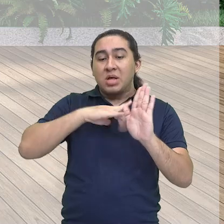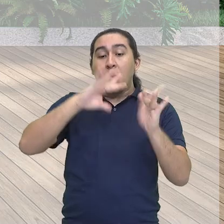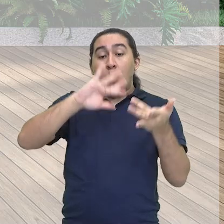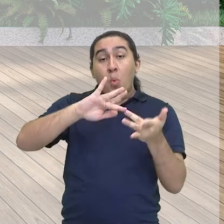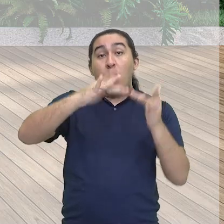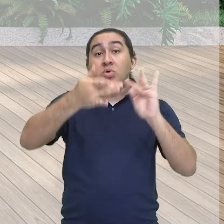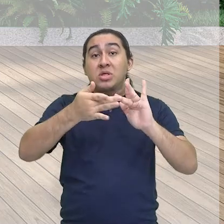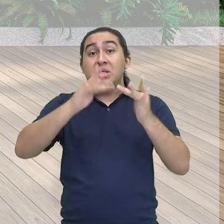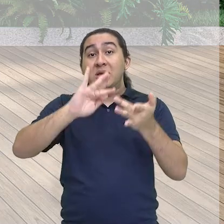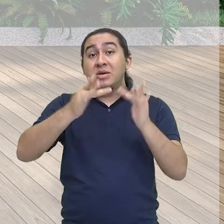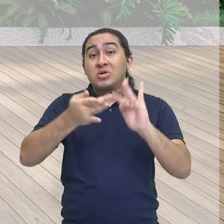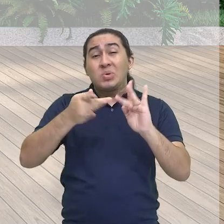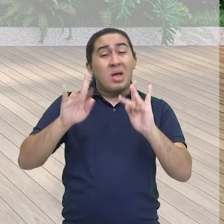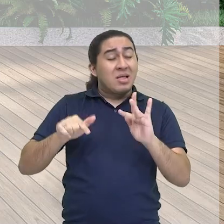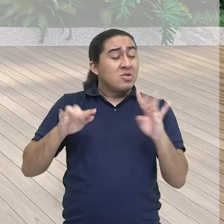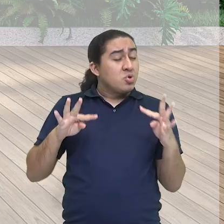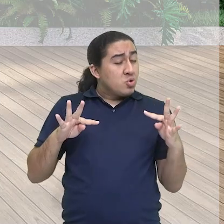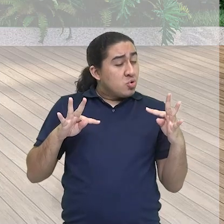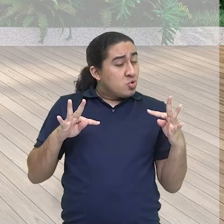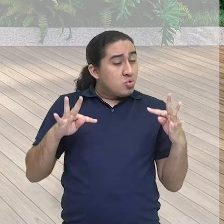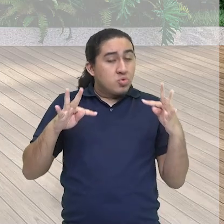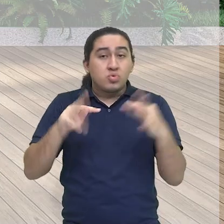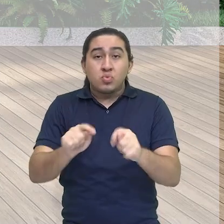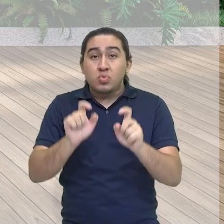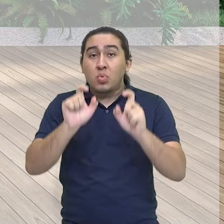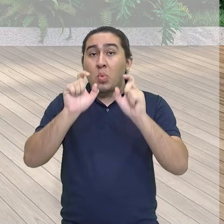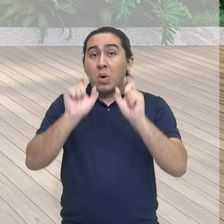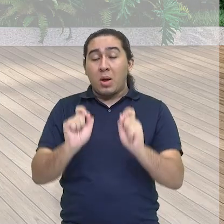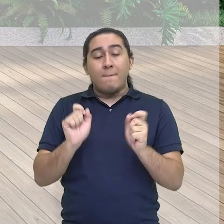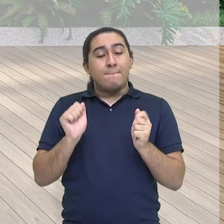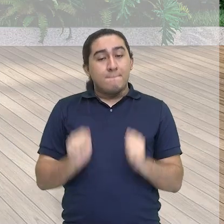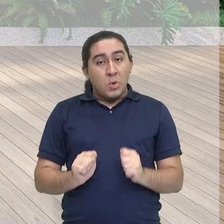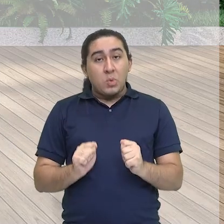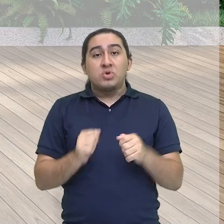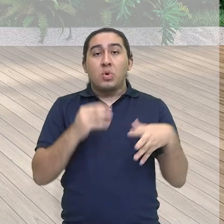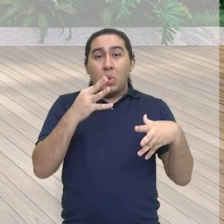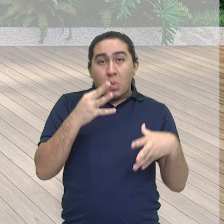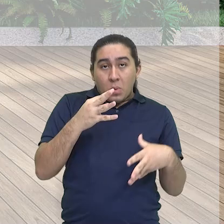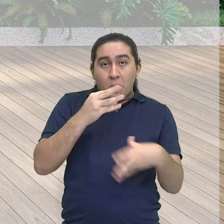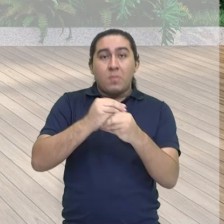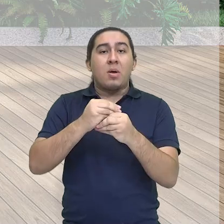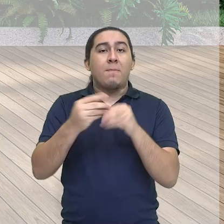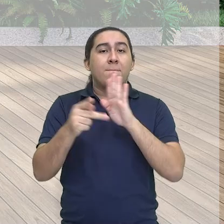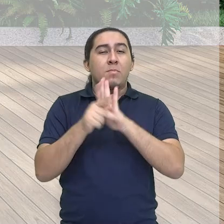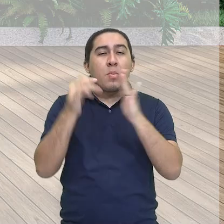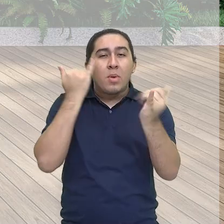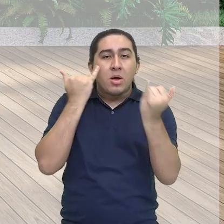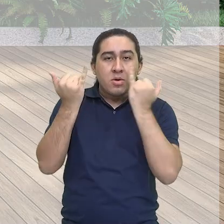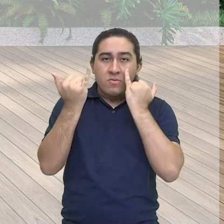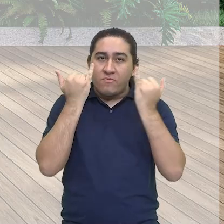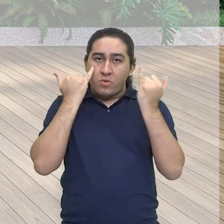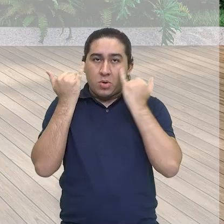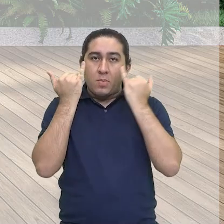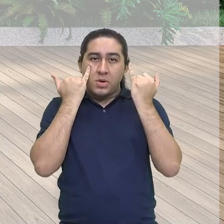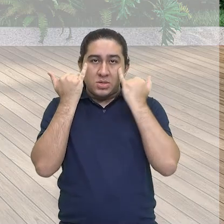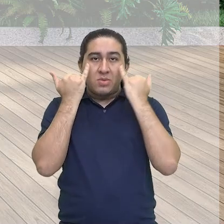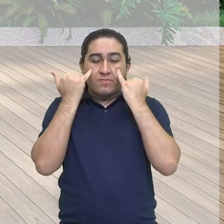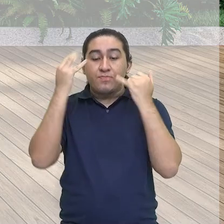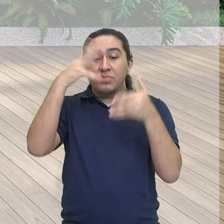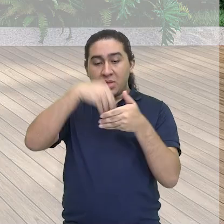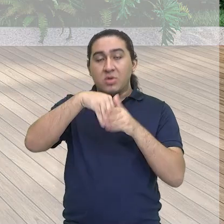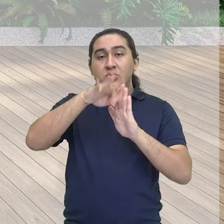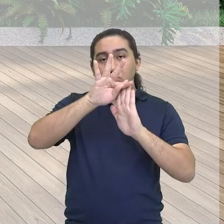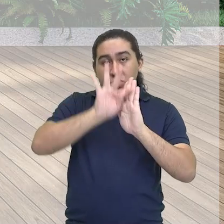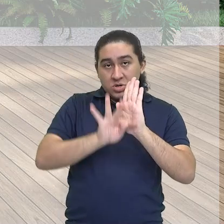o contexto é tudo que pode acrescentar nas informações dentro